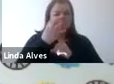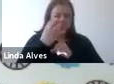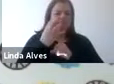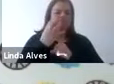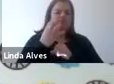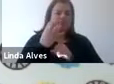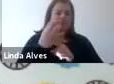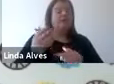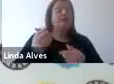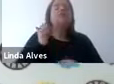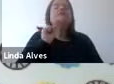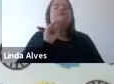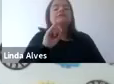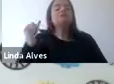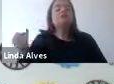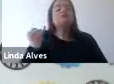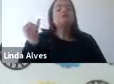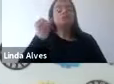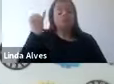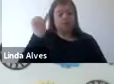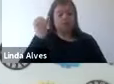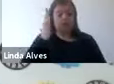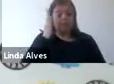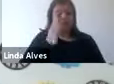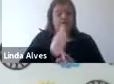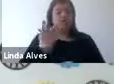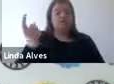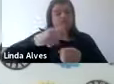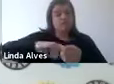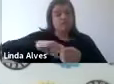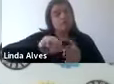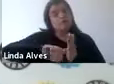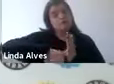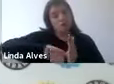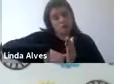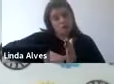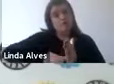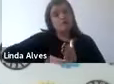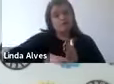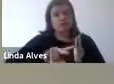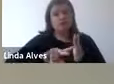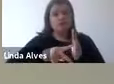a relevância do sindicato, de ser sócio do sindicato nesse momento. É com você.